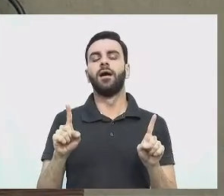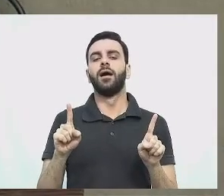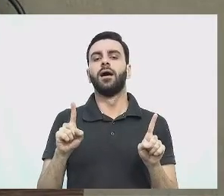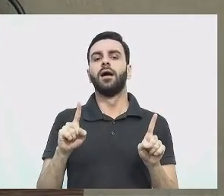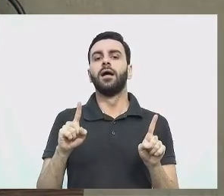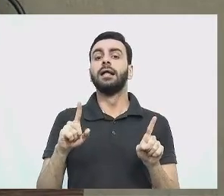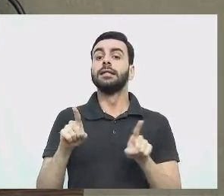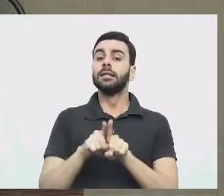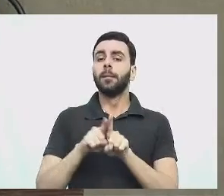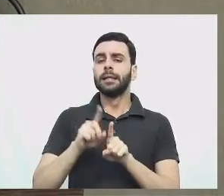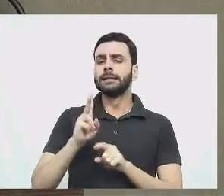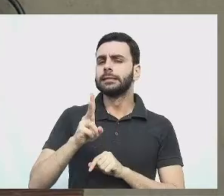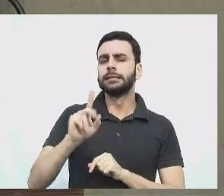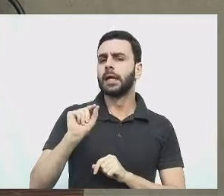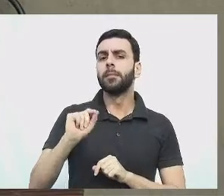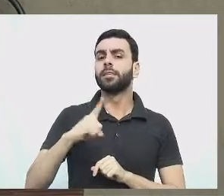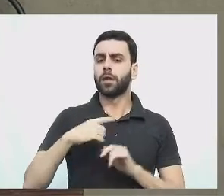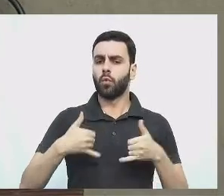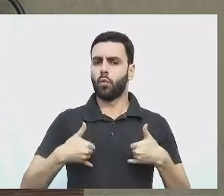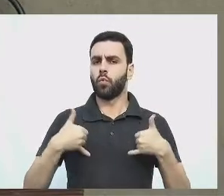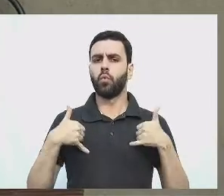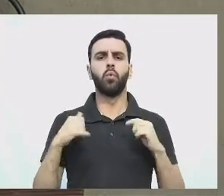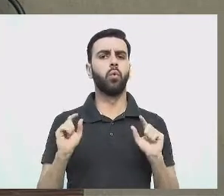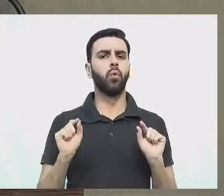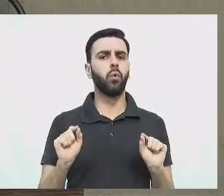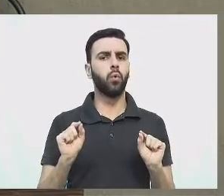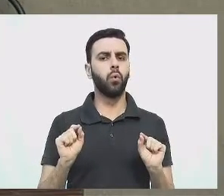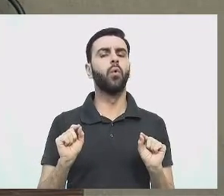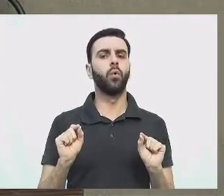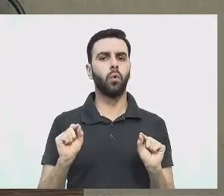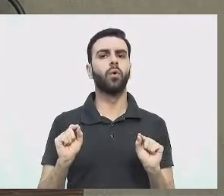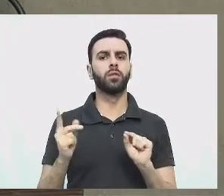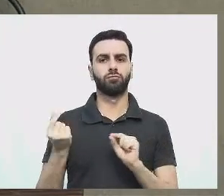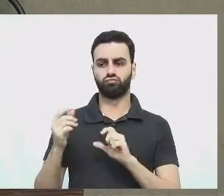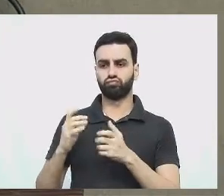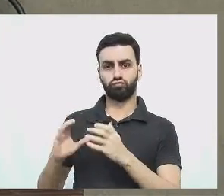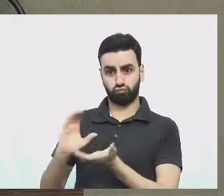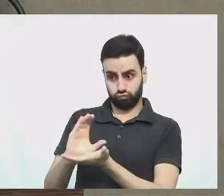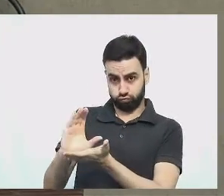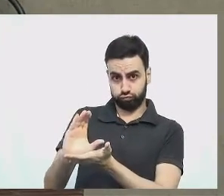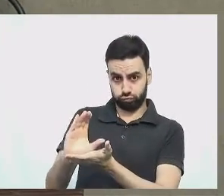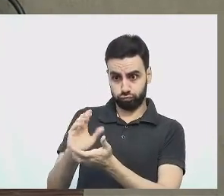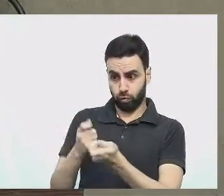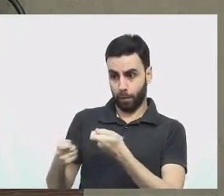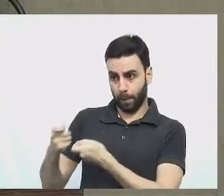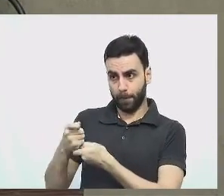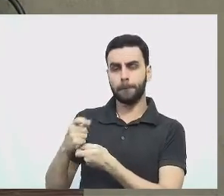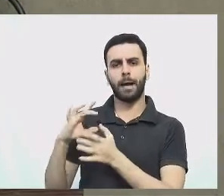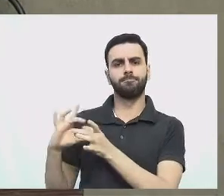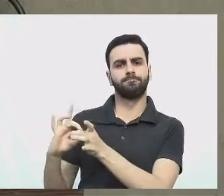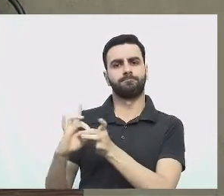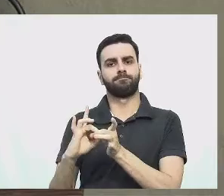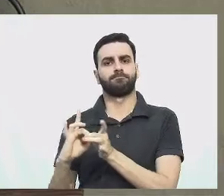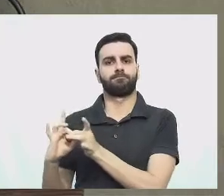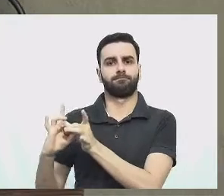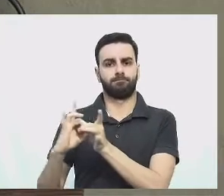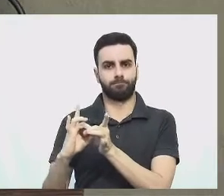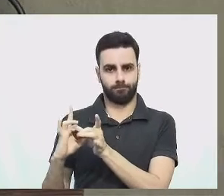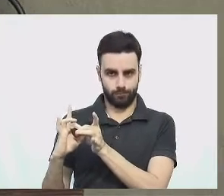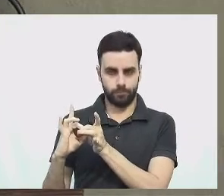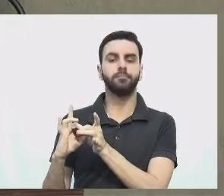nós tivemos sempre, e podemos nos orgulhar disso, os mantenedores se mantiveram unidos,